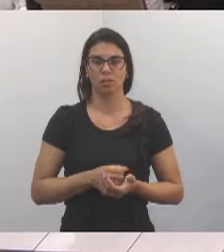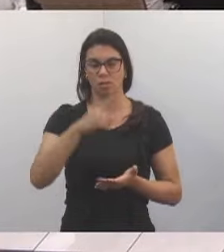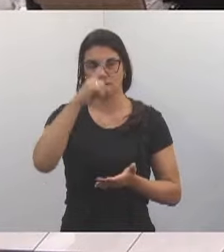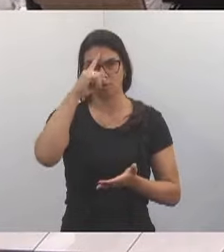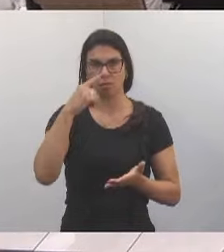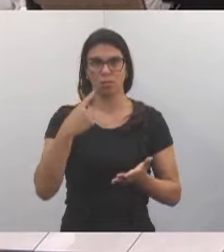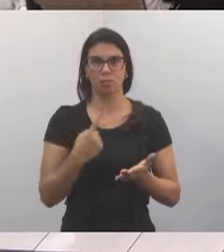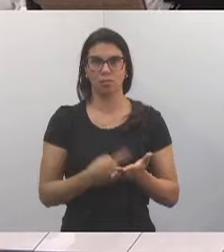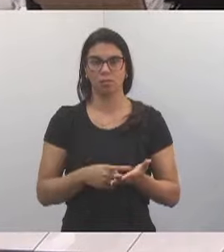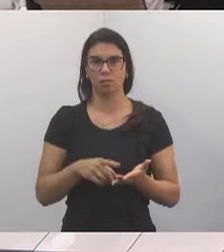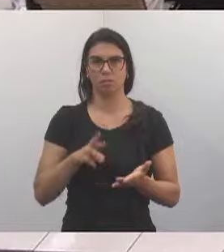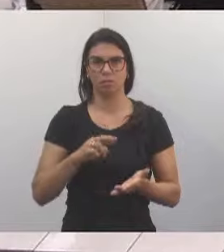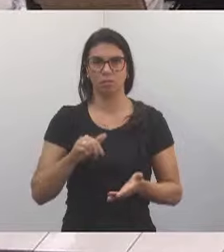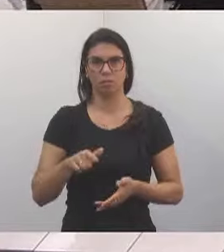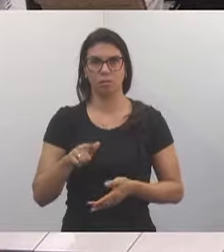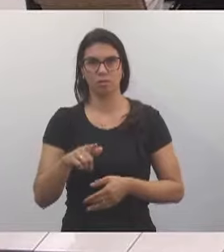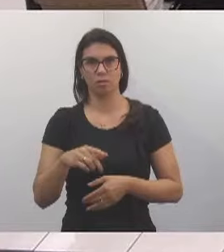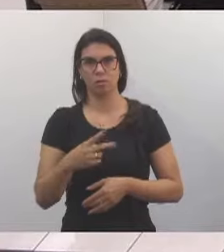RG